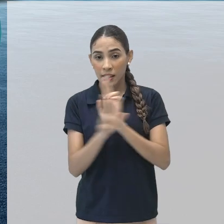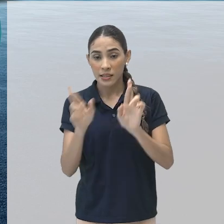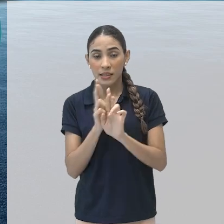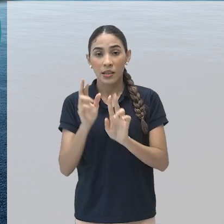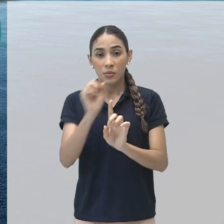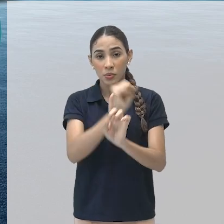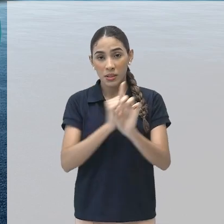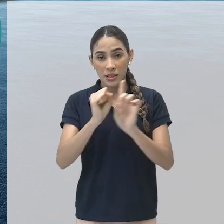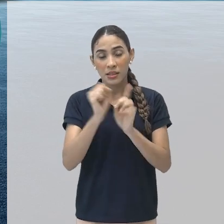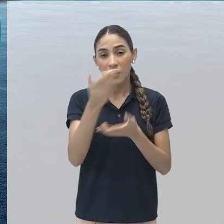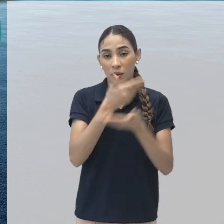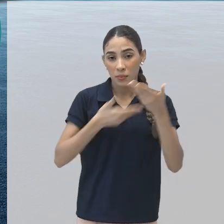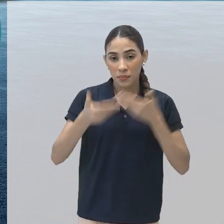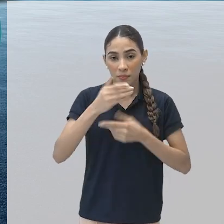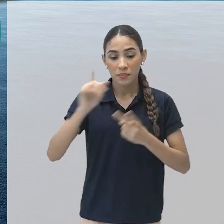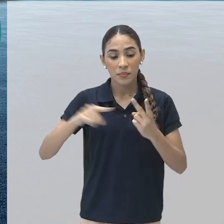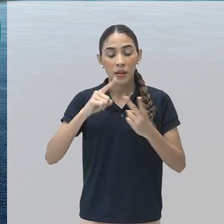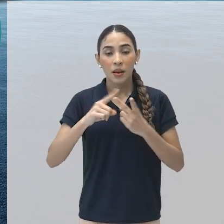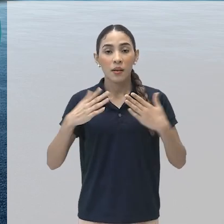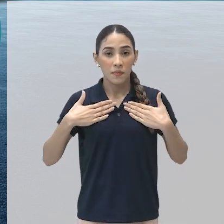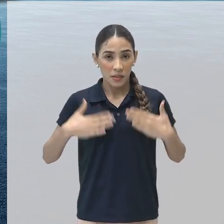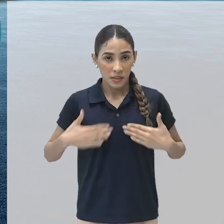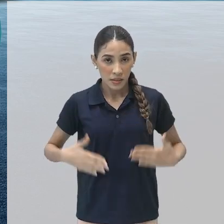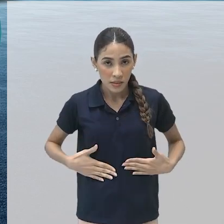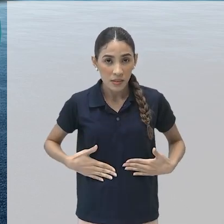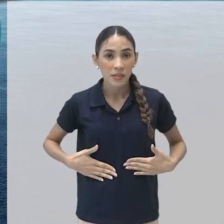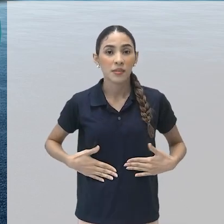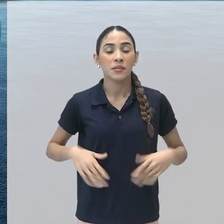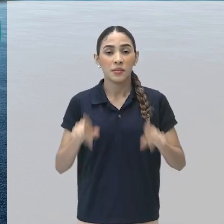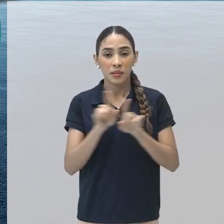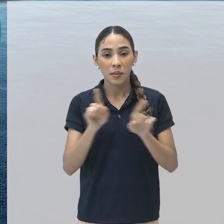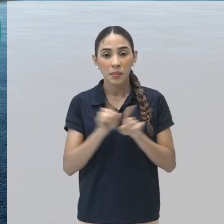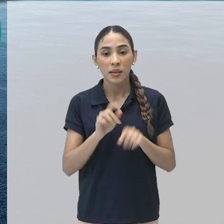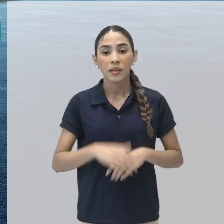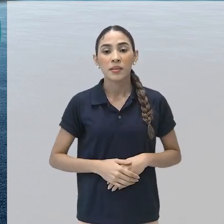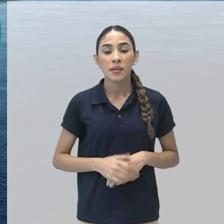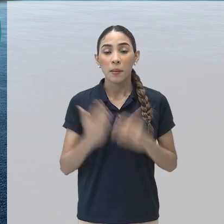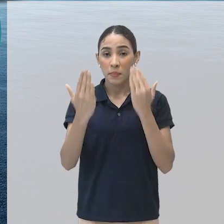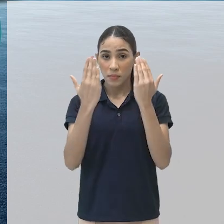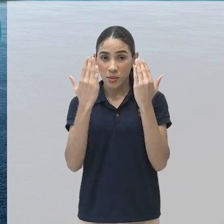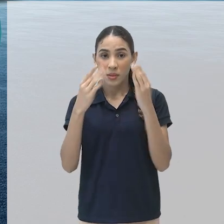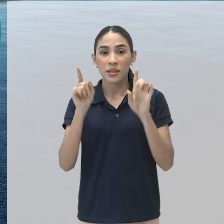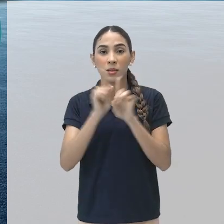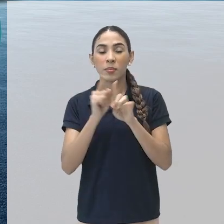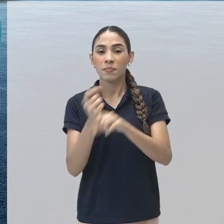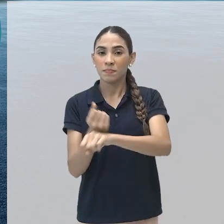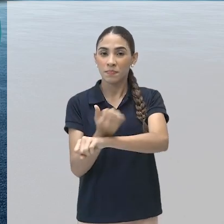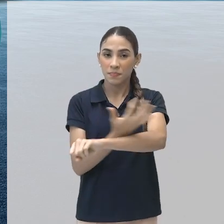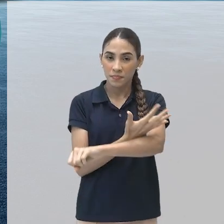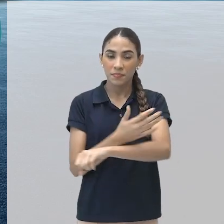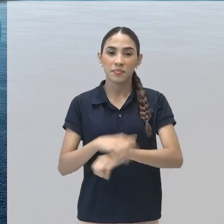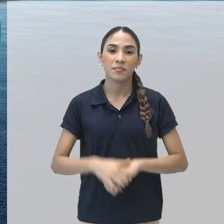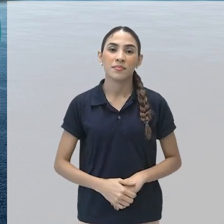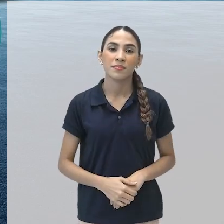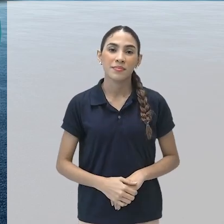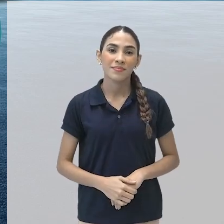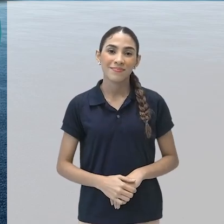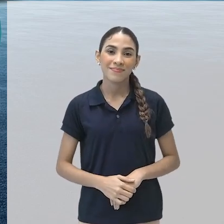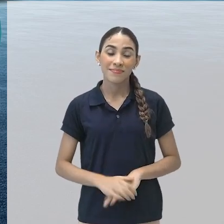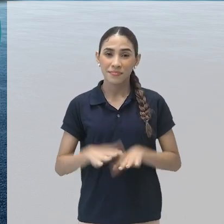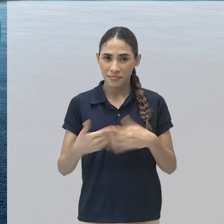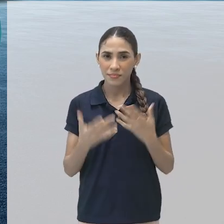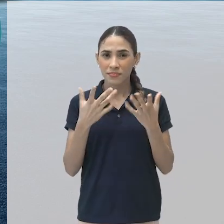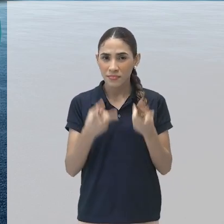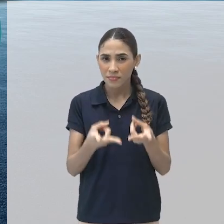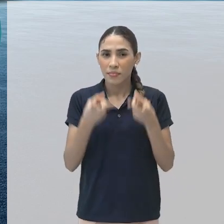da socialização, quanto dos benefícios físicos e dos psicológicos emocionais. Então, deu